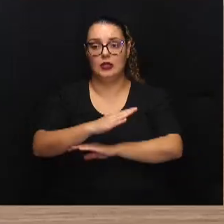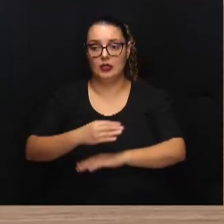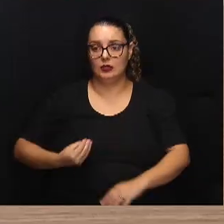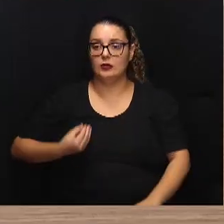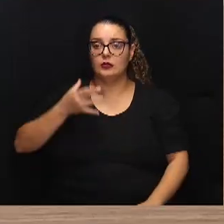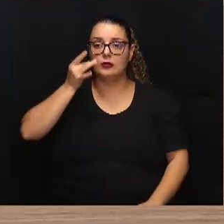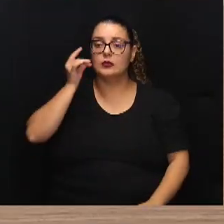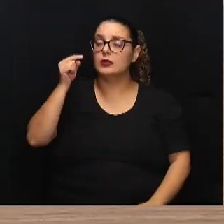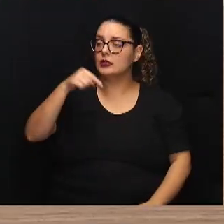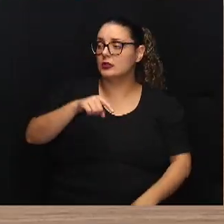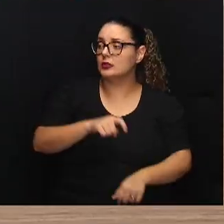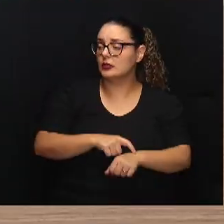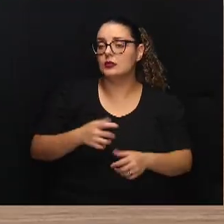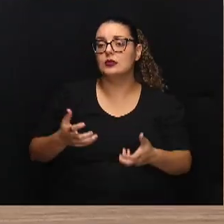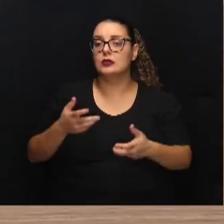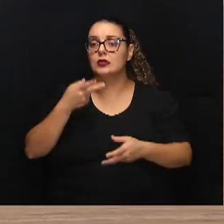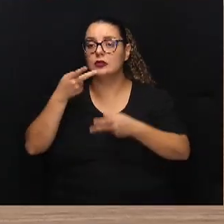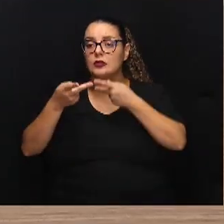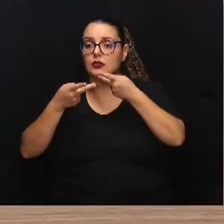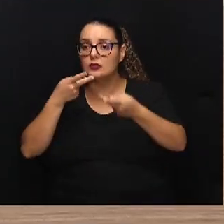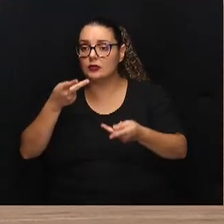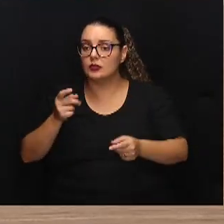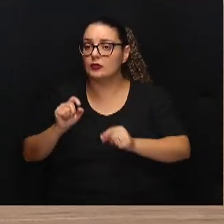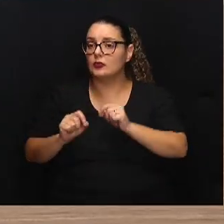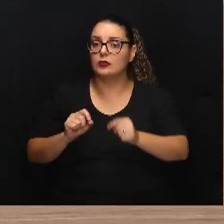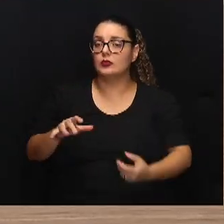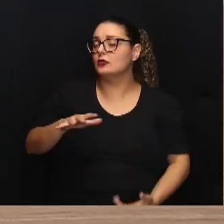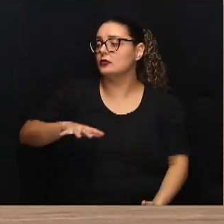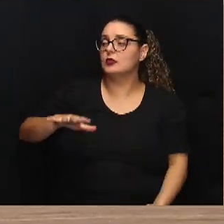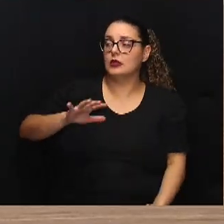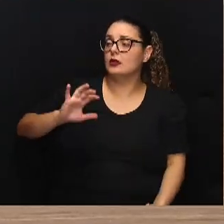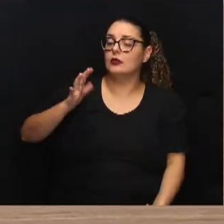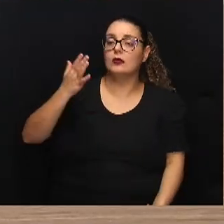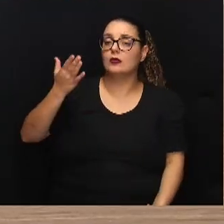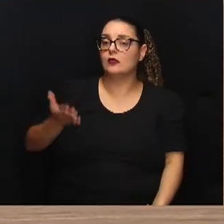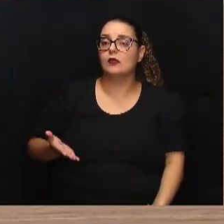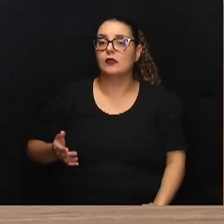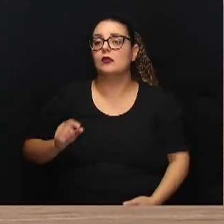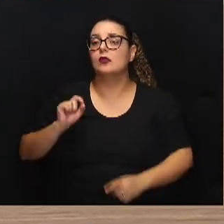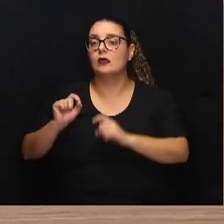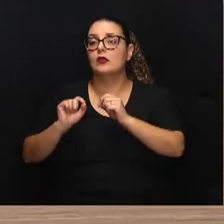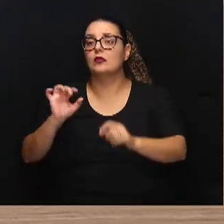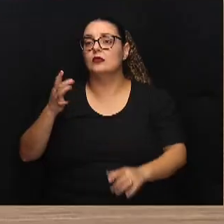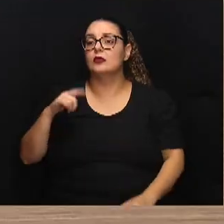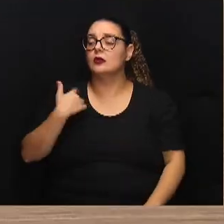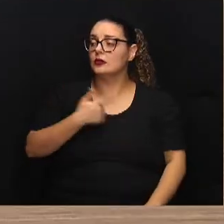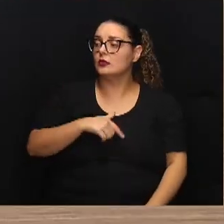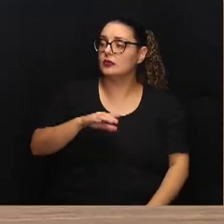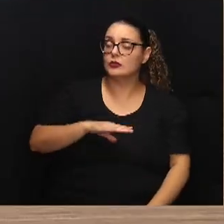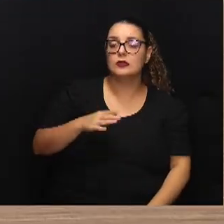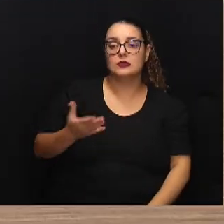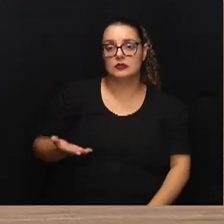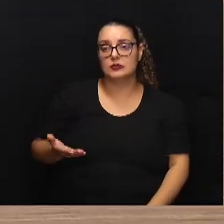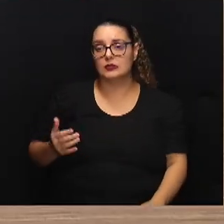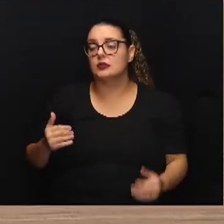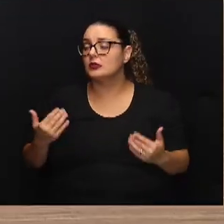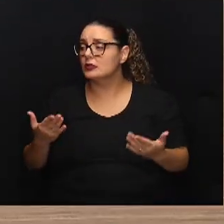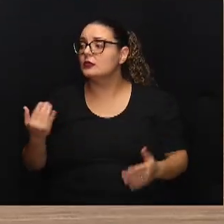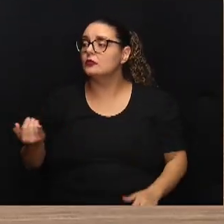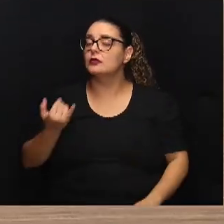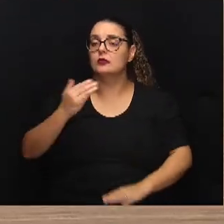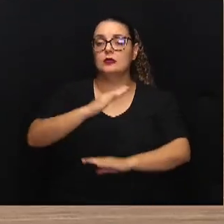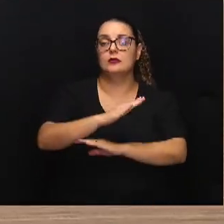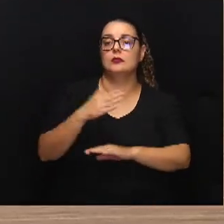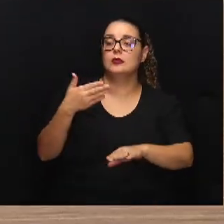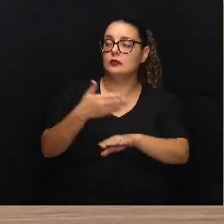lá naquele momento. Queria que o senhor falasse o que está acontecendo, o que vai acontecer na nossa cidade, qual a importância da Câmara